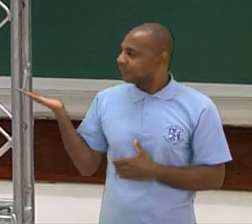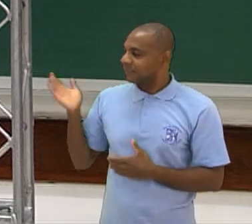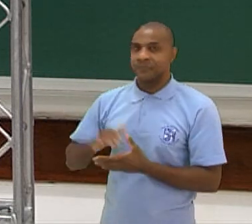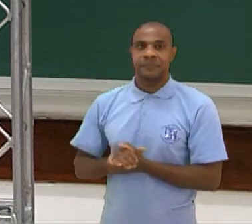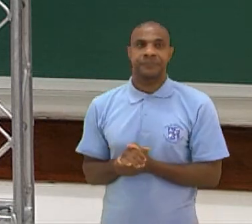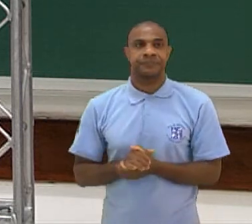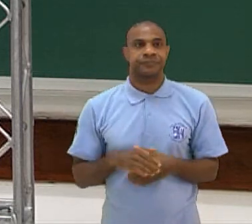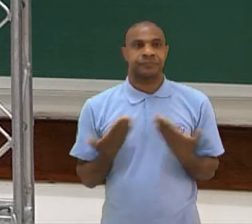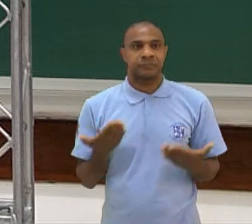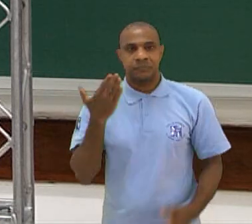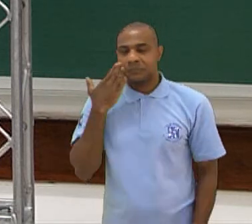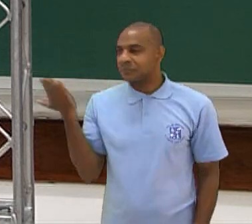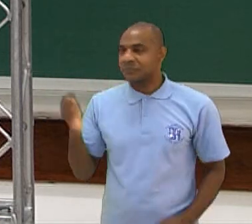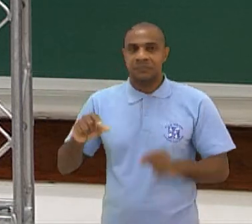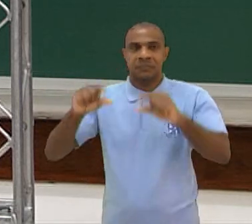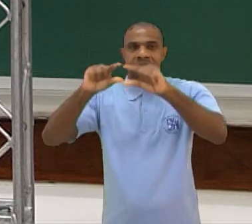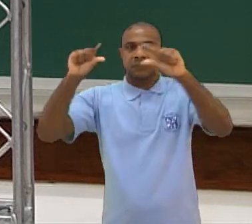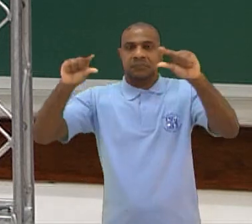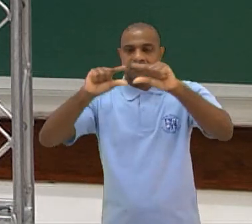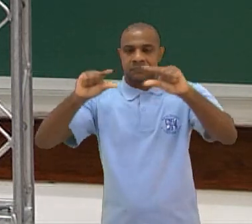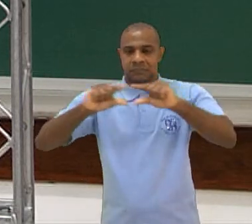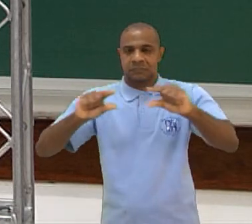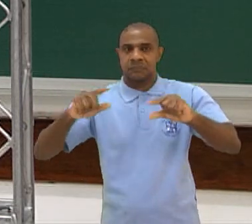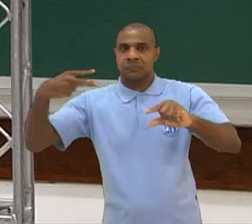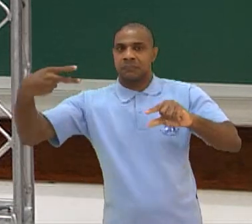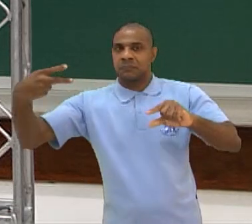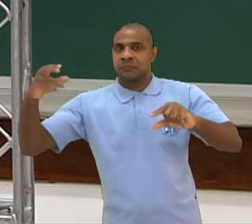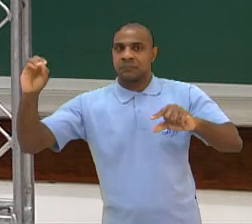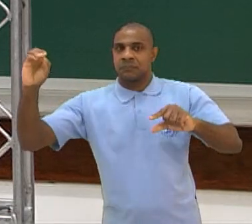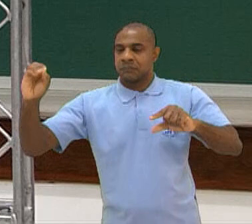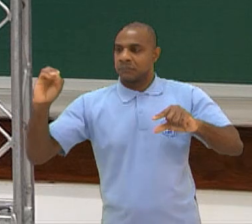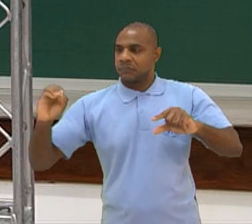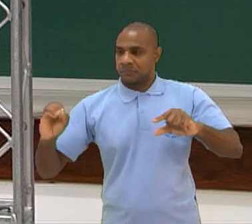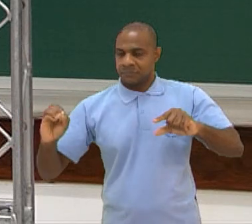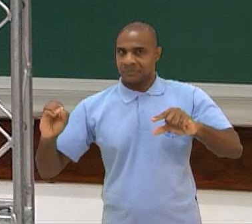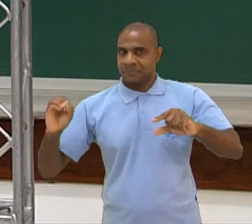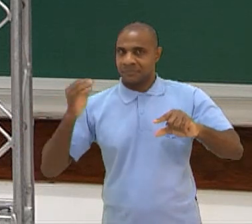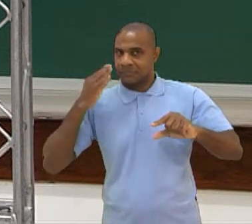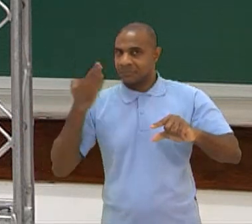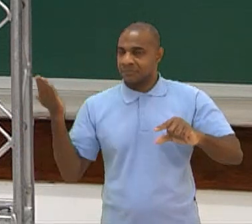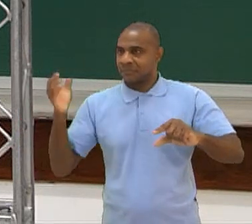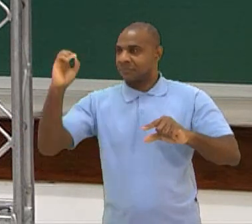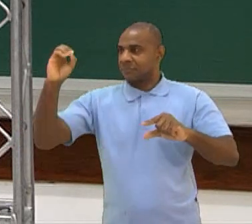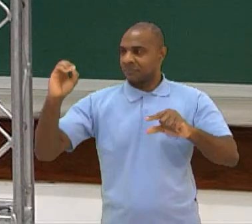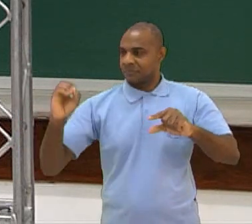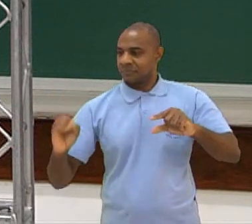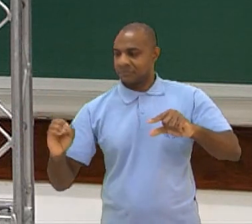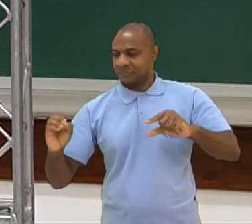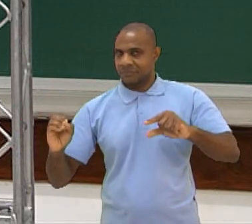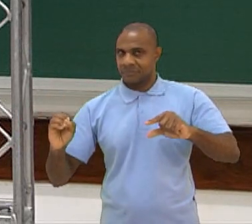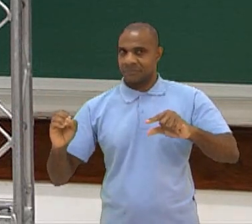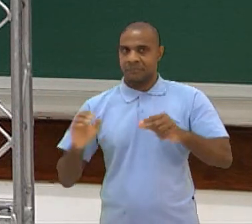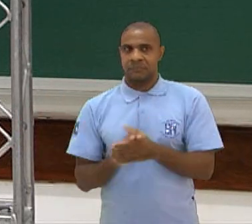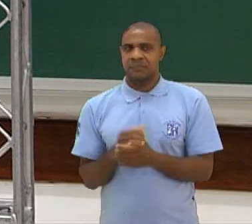da matriz, tirando aquilo tudo que eu já falei, B diferente de 8. Muito bom. problema, anotem aí e vamos para o próximo. Beleza,